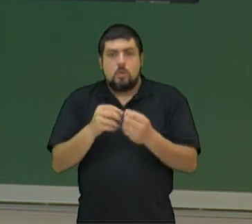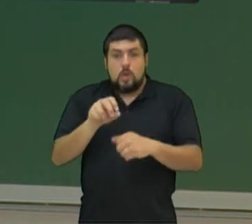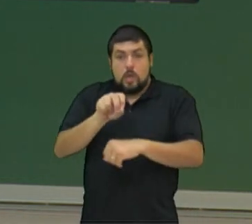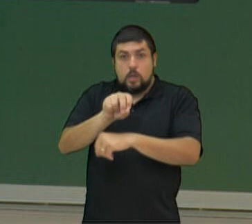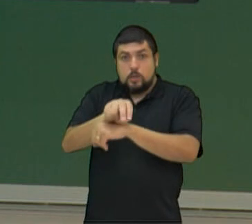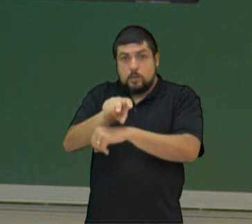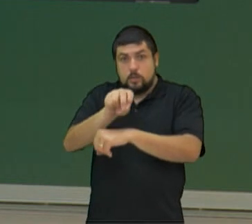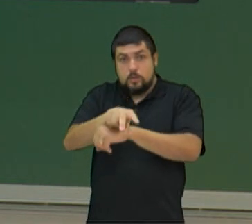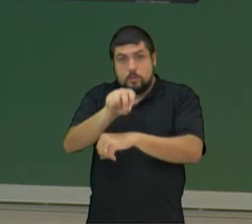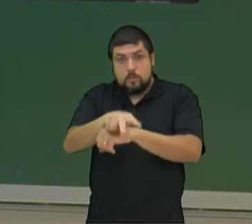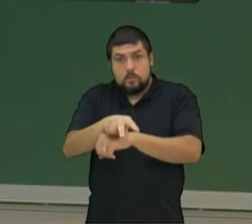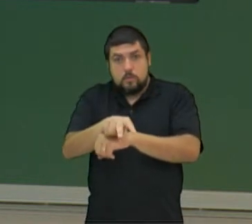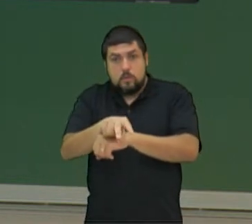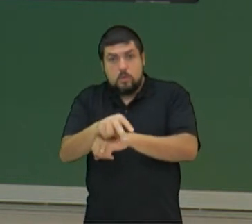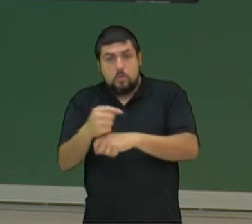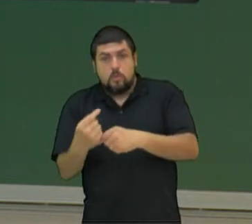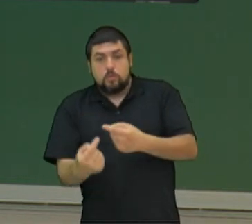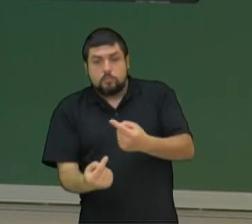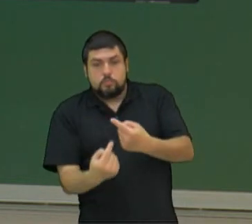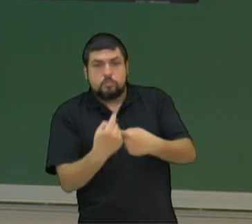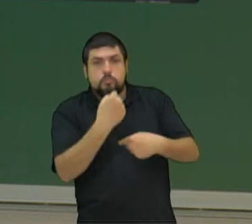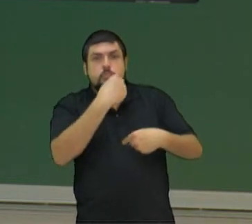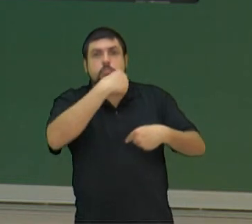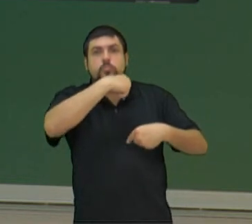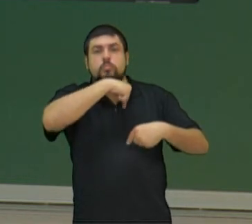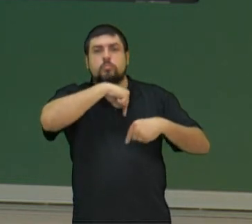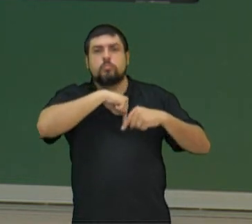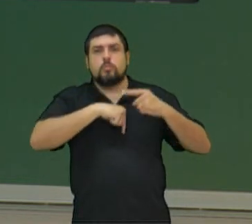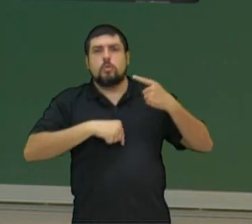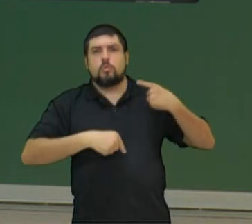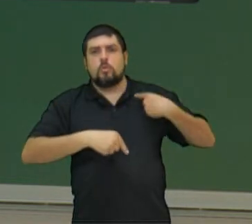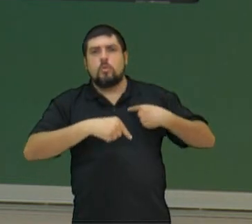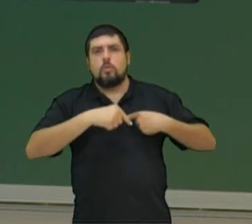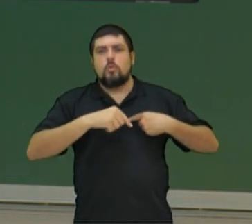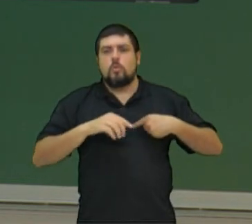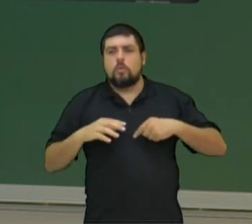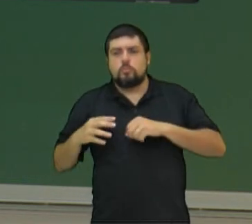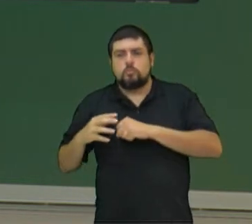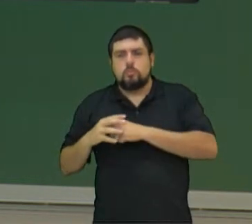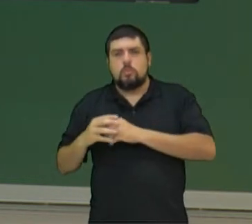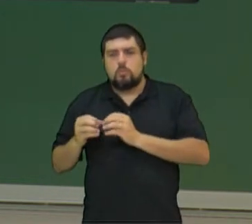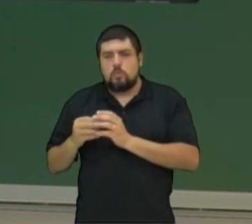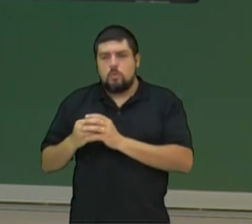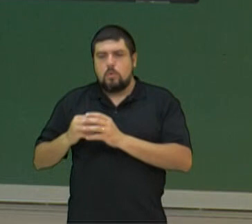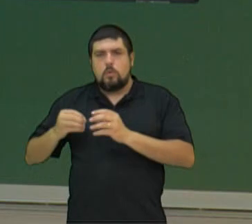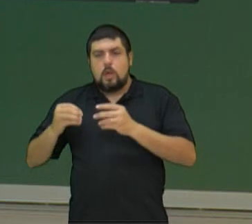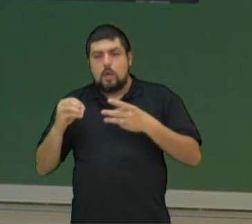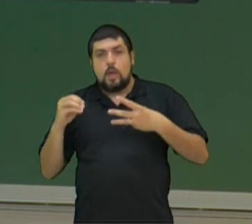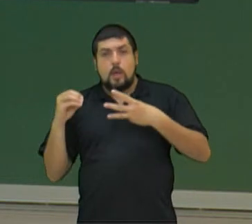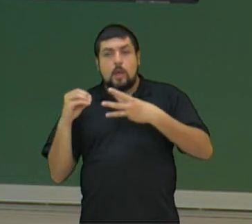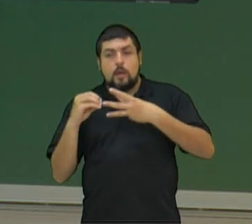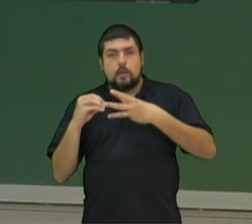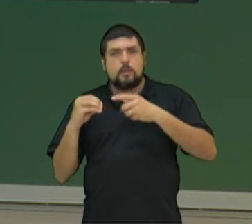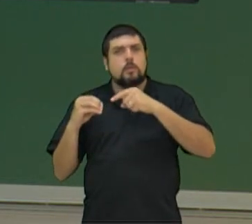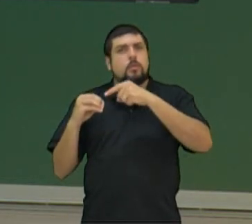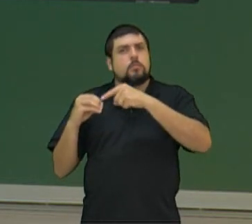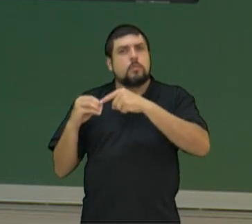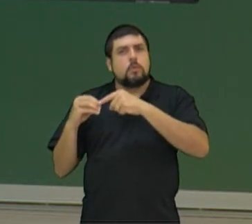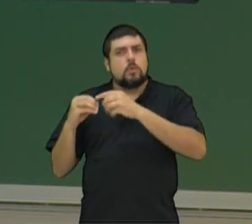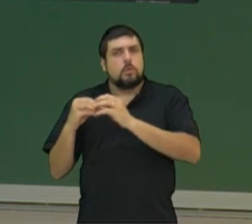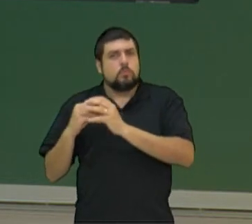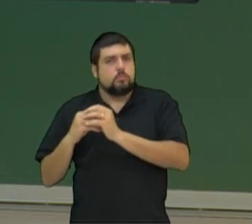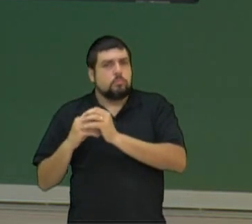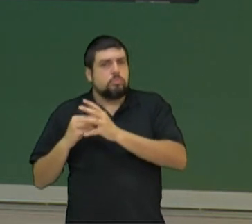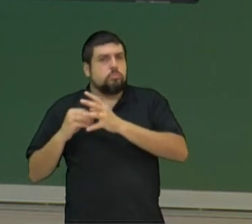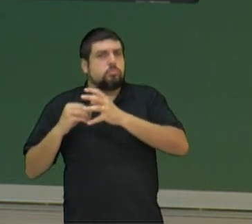vírus, ao entrar no organismo da pessoa, ele vai atacar justamente as células de defesa, tá? Então, por